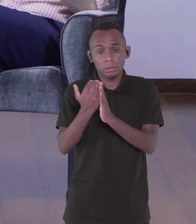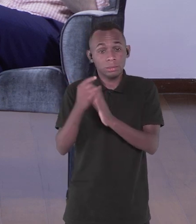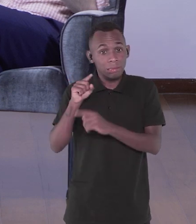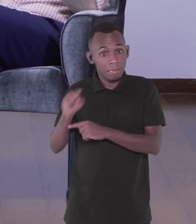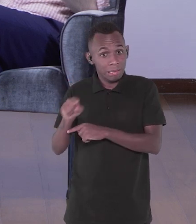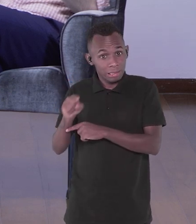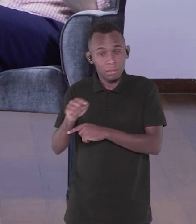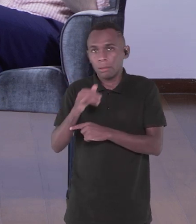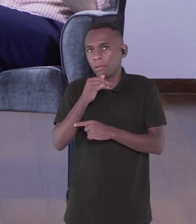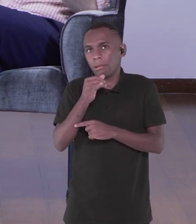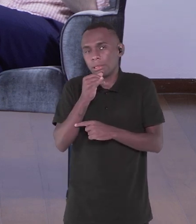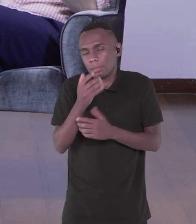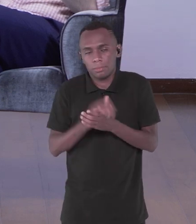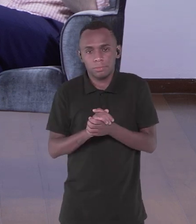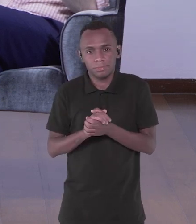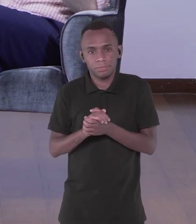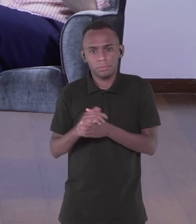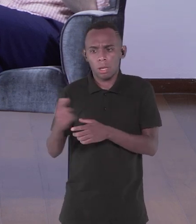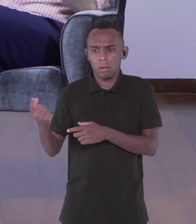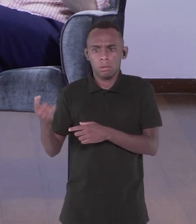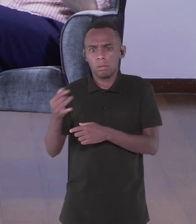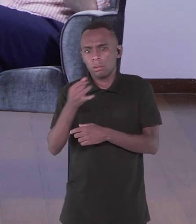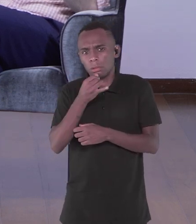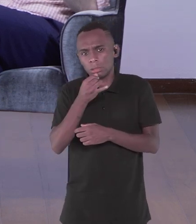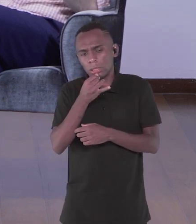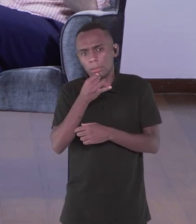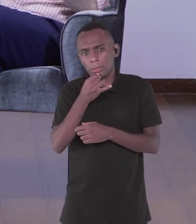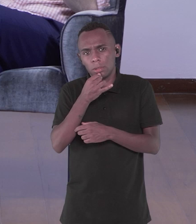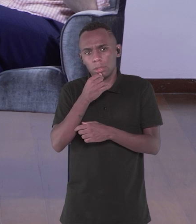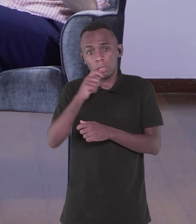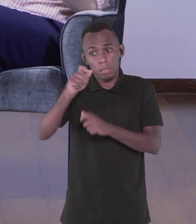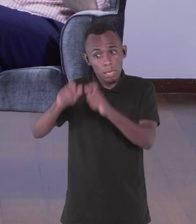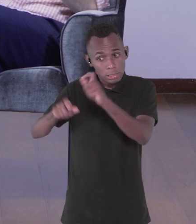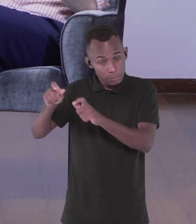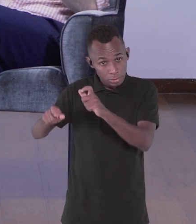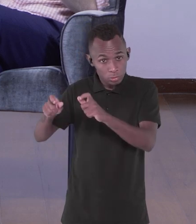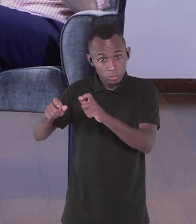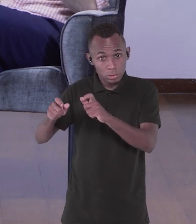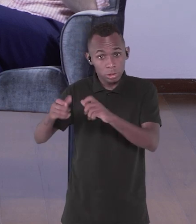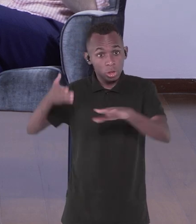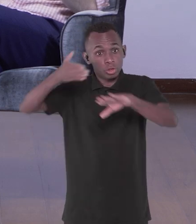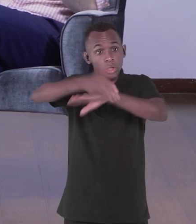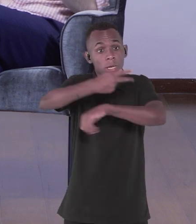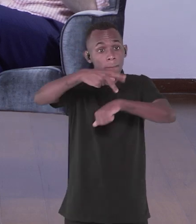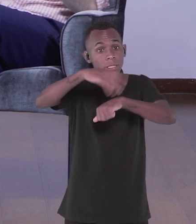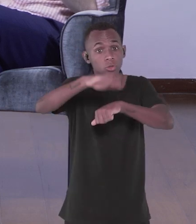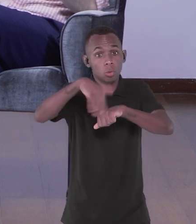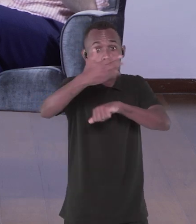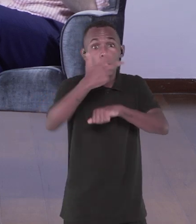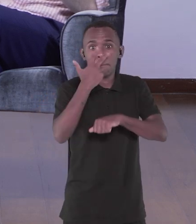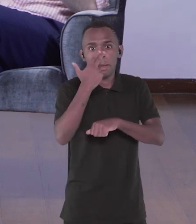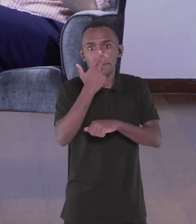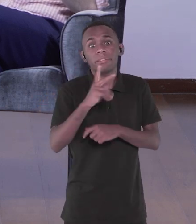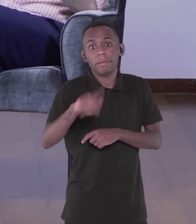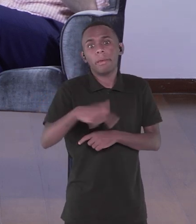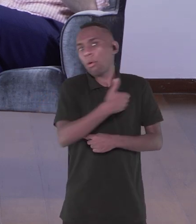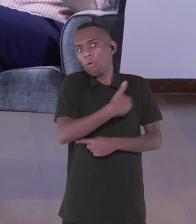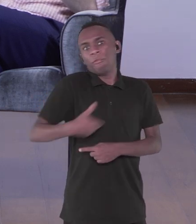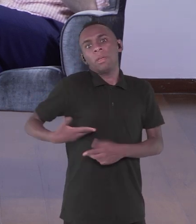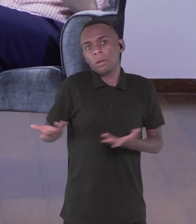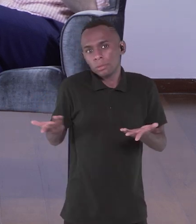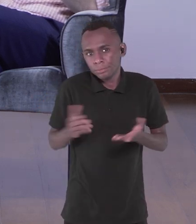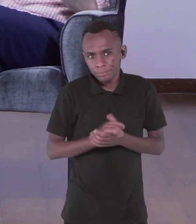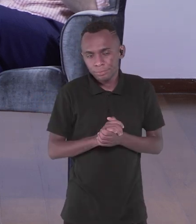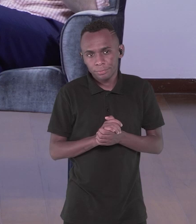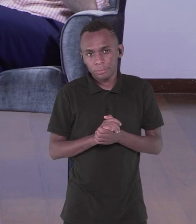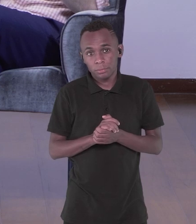tão grande que quando eles chegam em alguns países, isso estou falando do Blatter, na época, o Avelange, etc., são recebidos como chefes de Estado. Né?